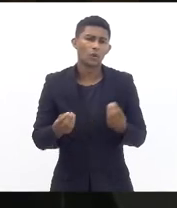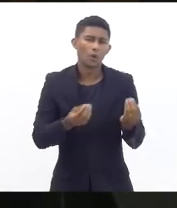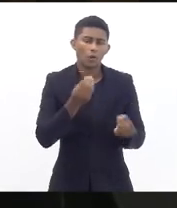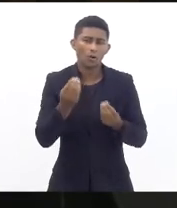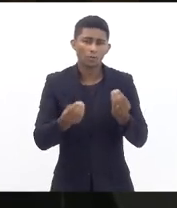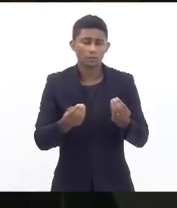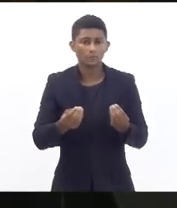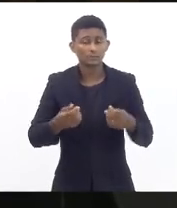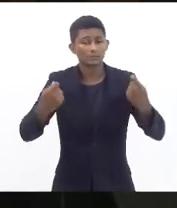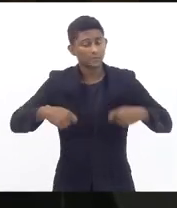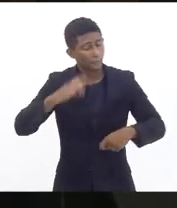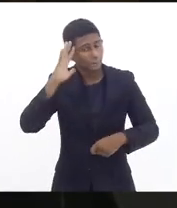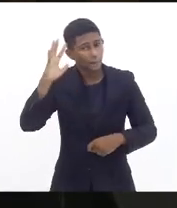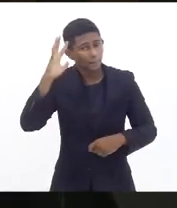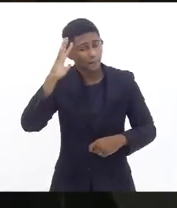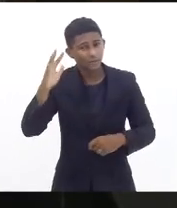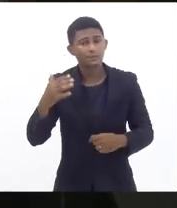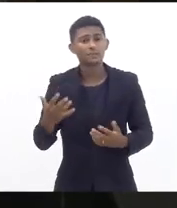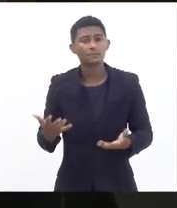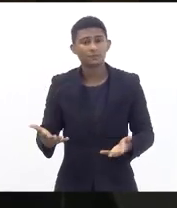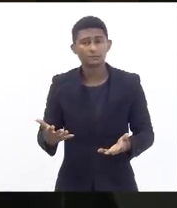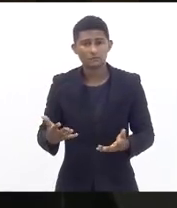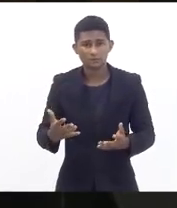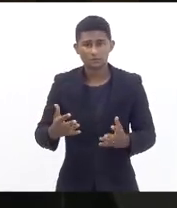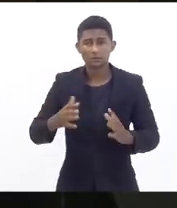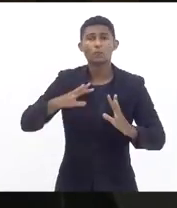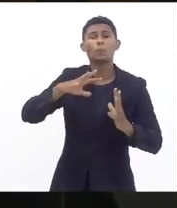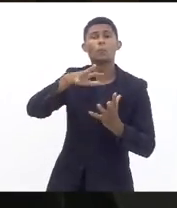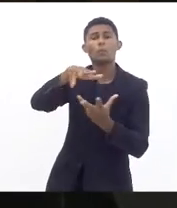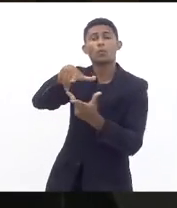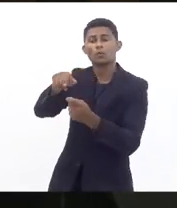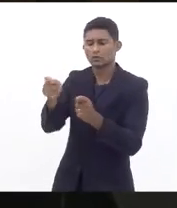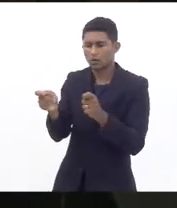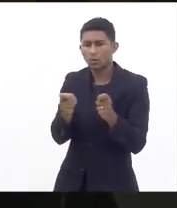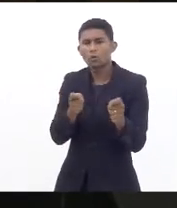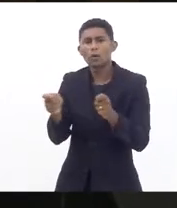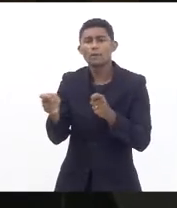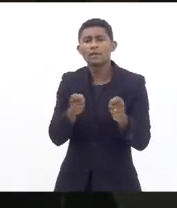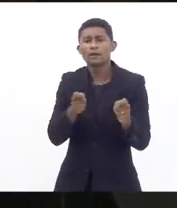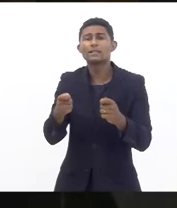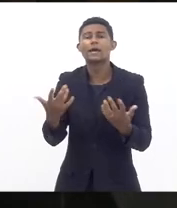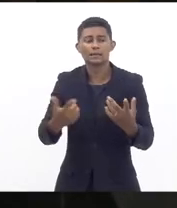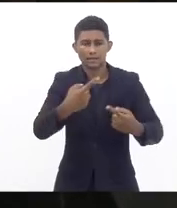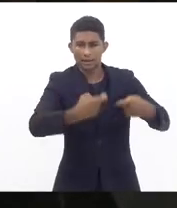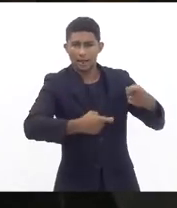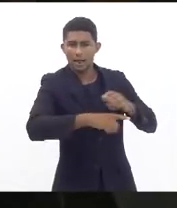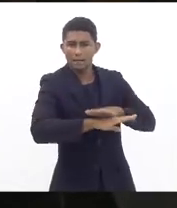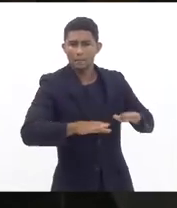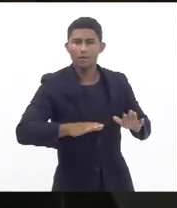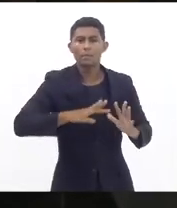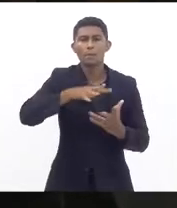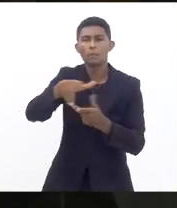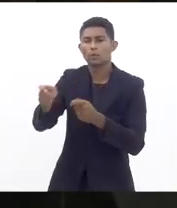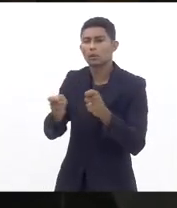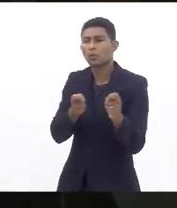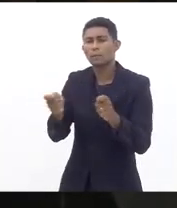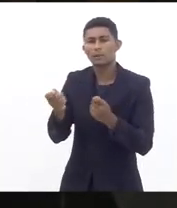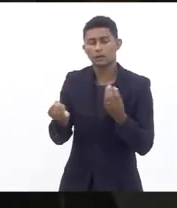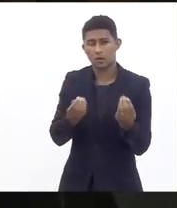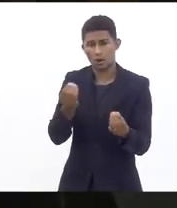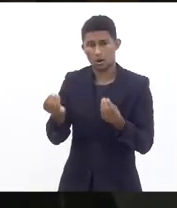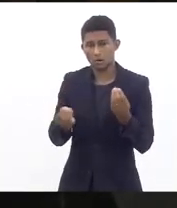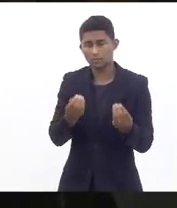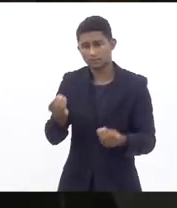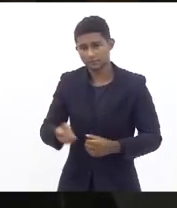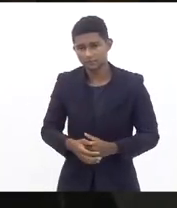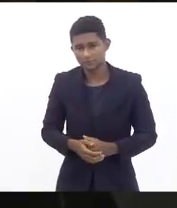economia será, submergirá depois dessa catástrofe, como é que essa ordem